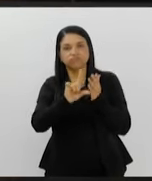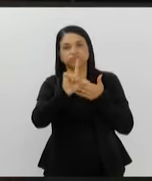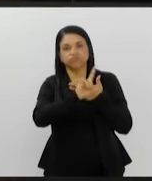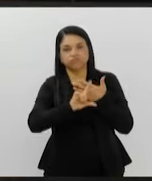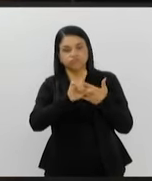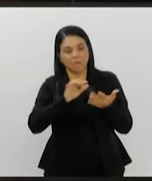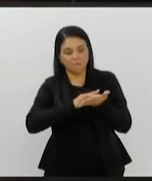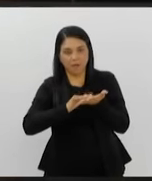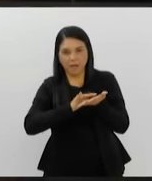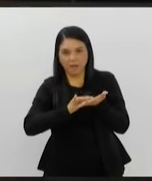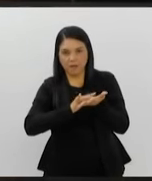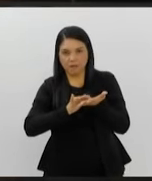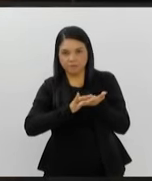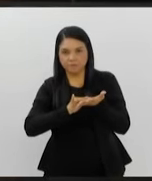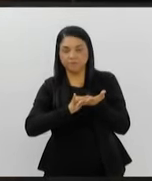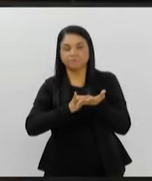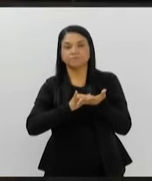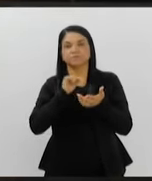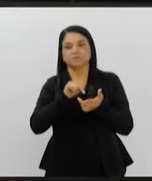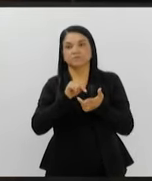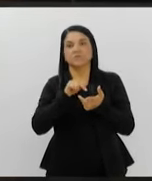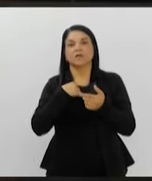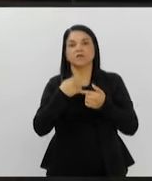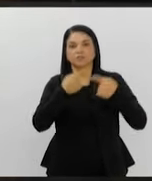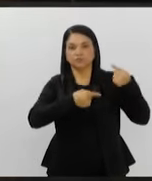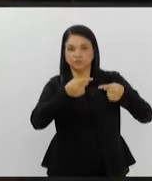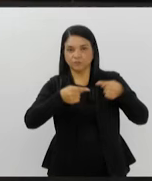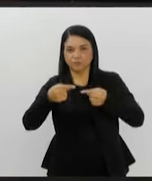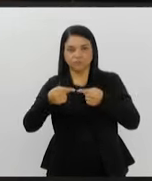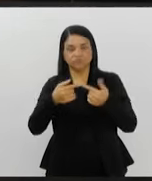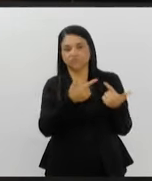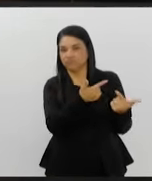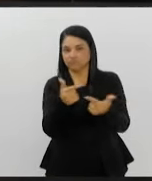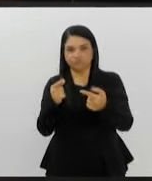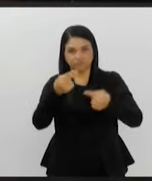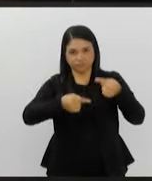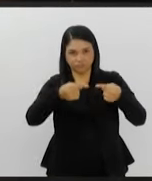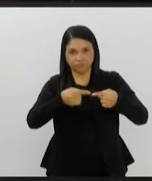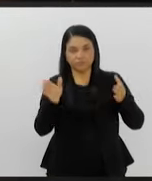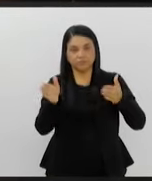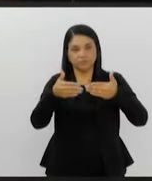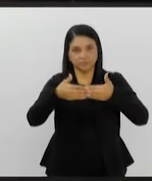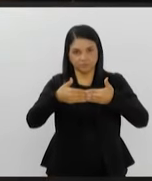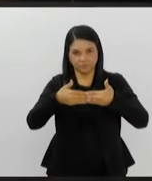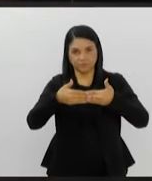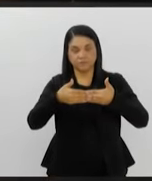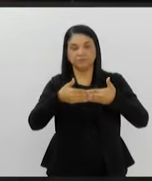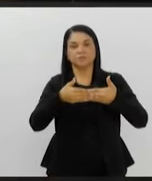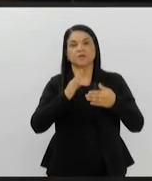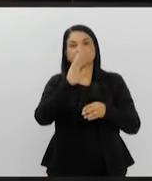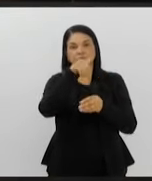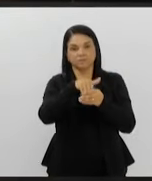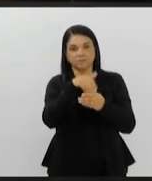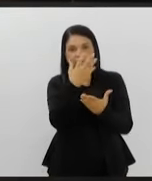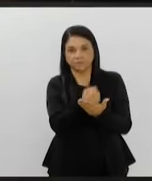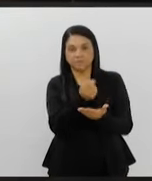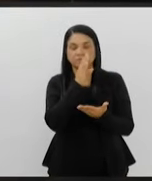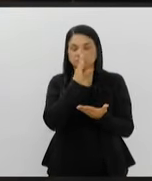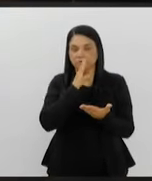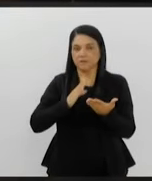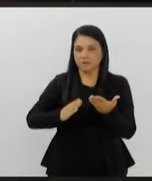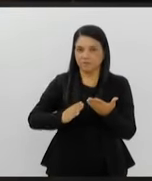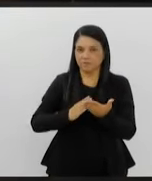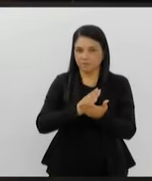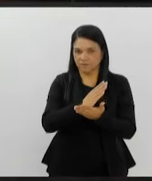braille na forma que especifica. Em discussão, não havendo quem queira discutir, encerrada a discussão. Em votação, senhores que aprovam, permaneçam como